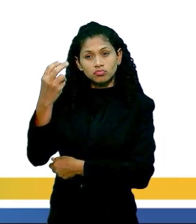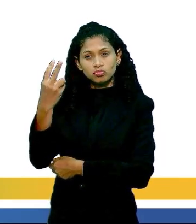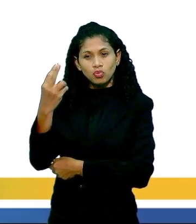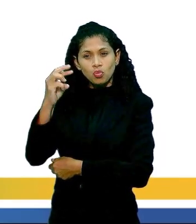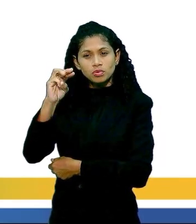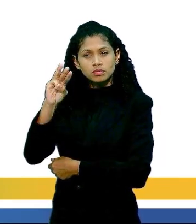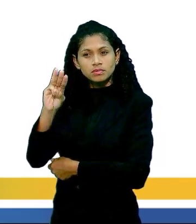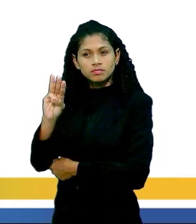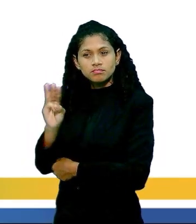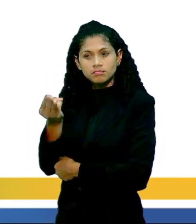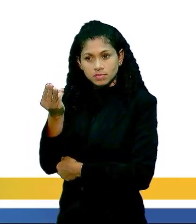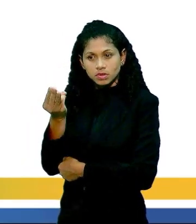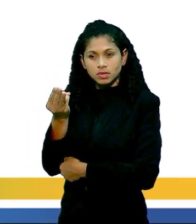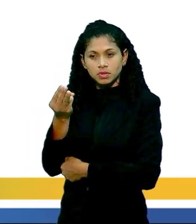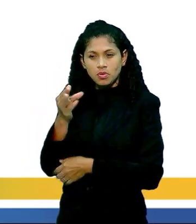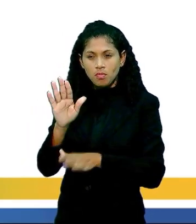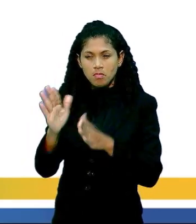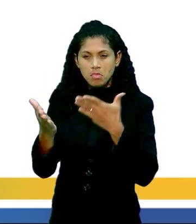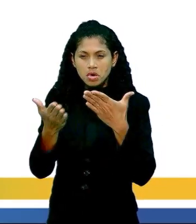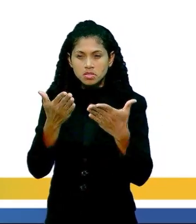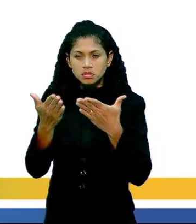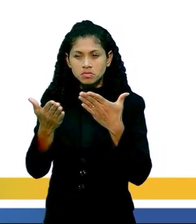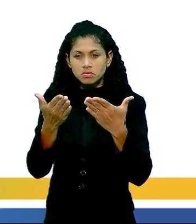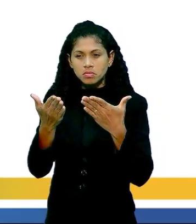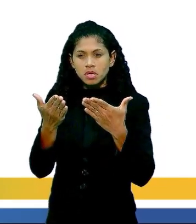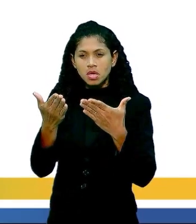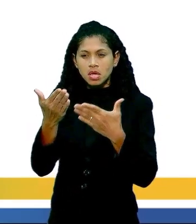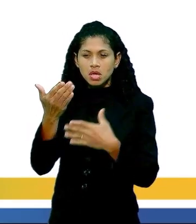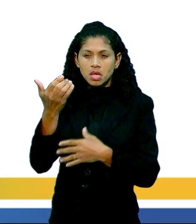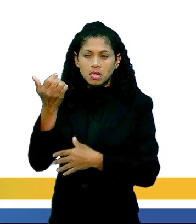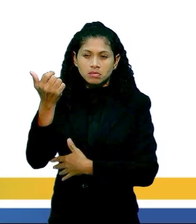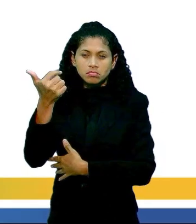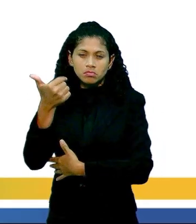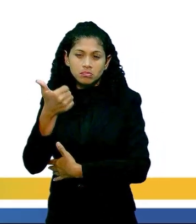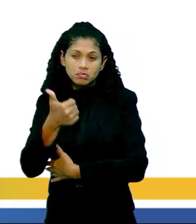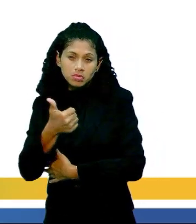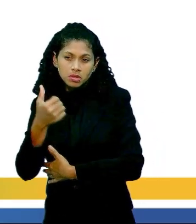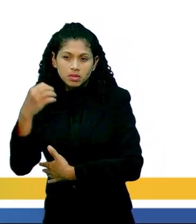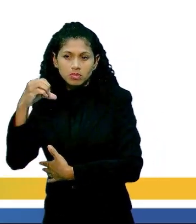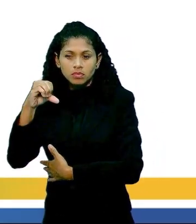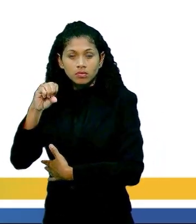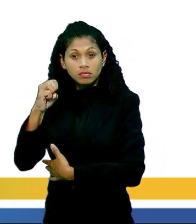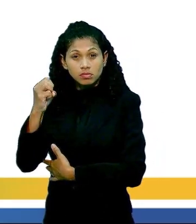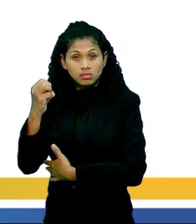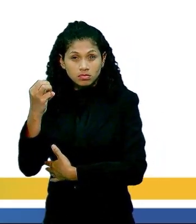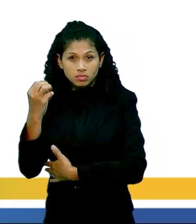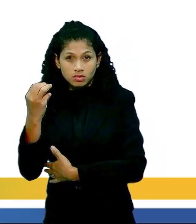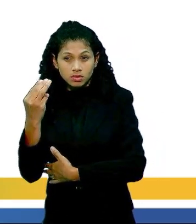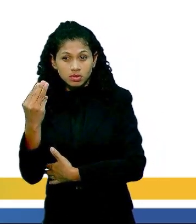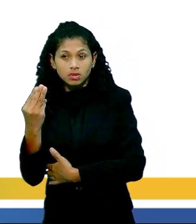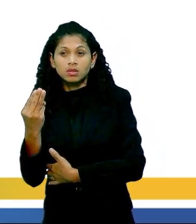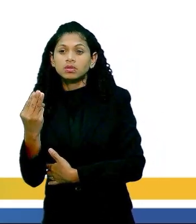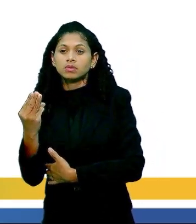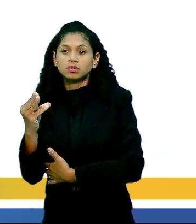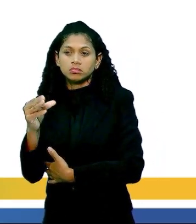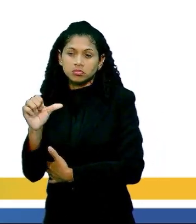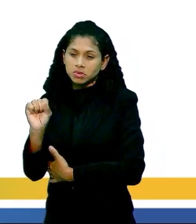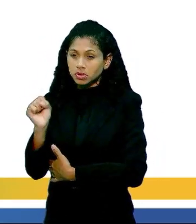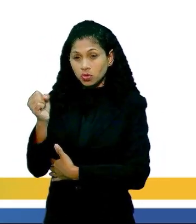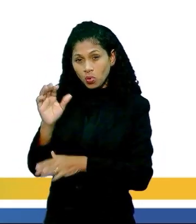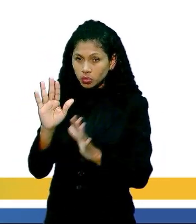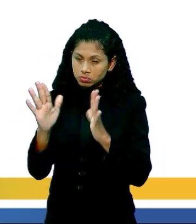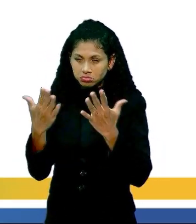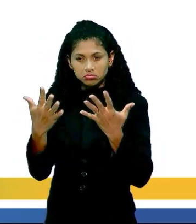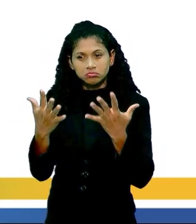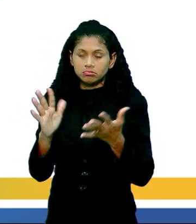1938, mais ou menos. Vocês conseguem perceber isso? Espero que sim. Vamos lá. 1938, quase 1939, vamos lá,